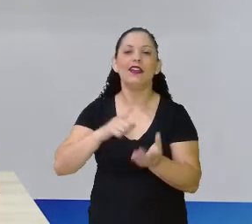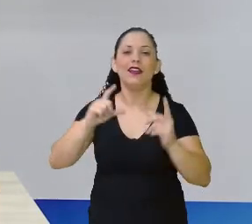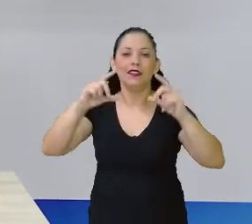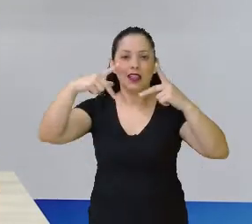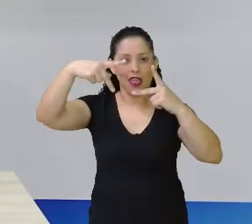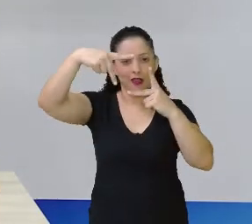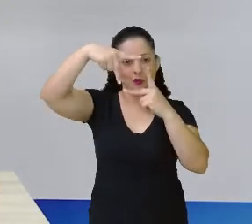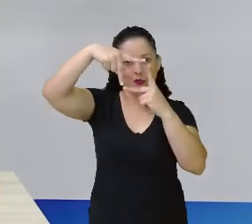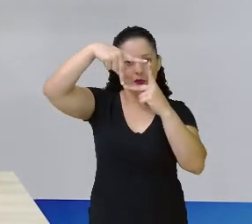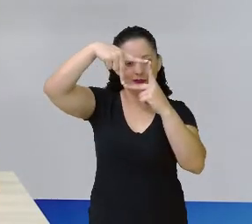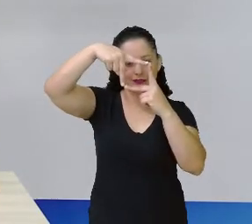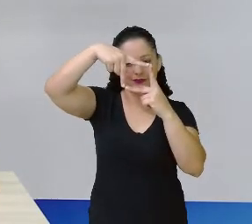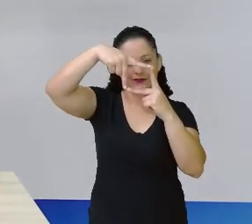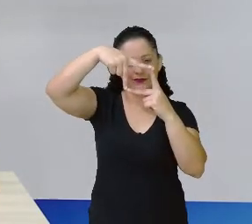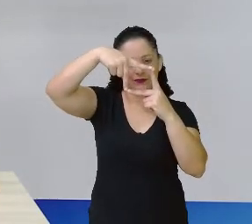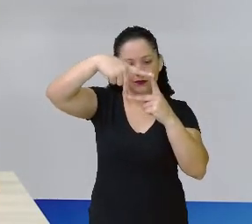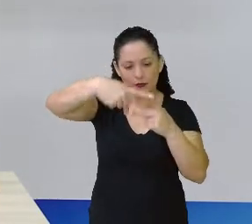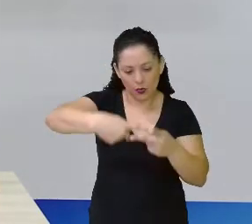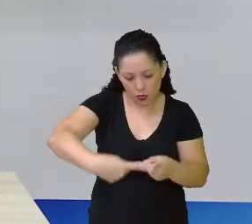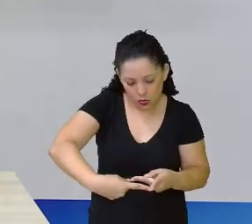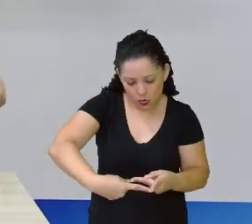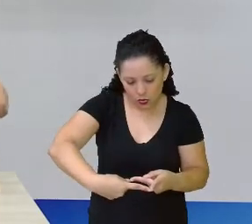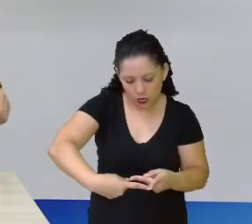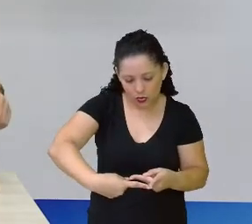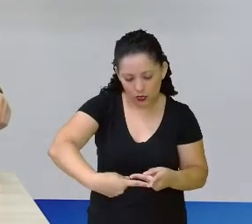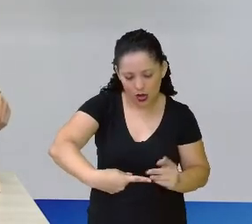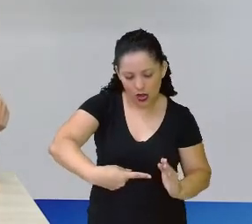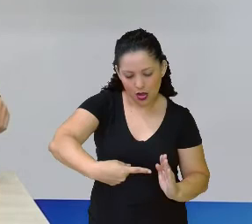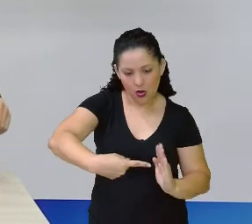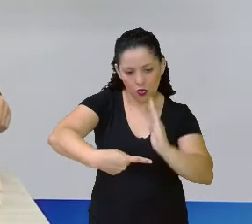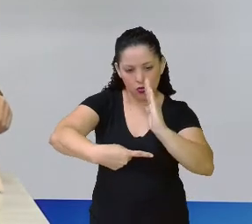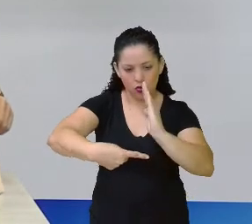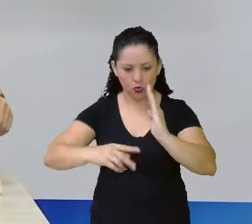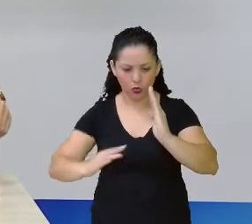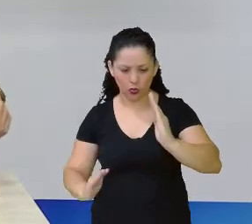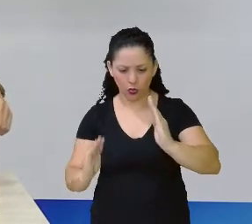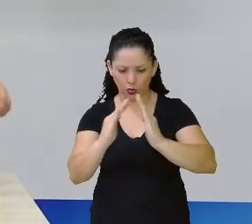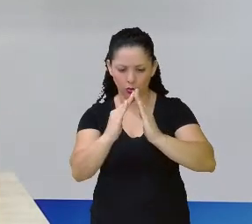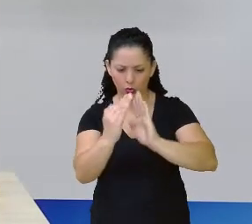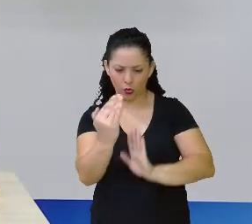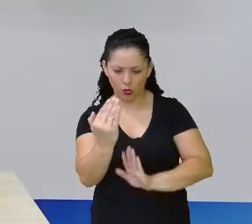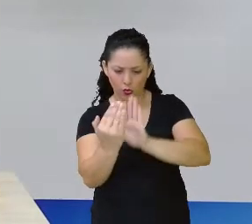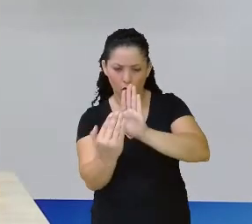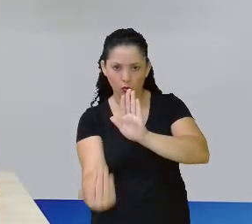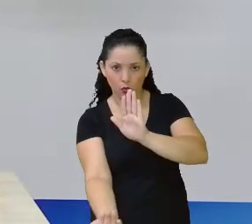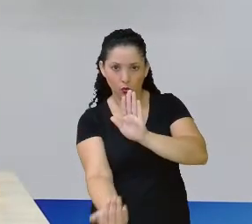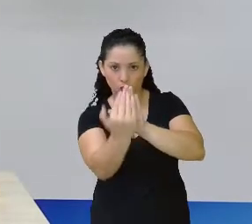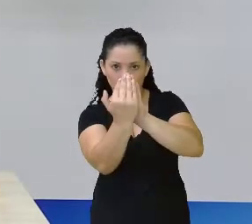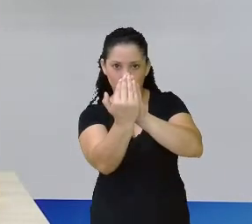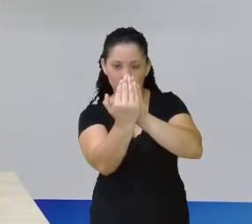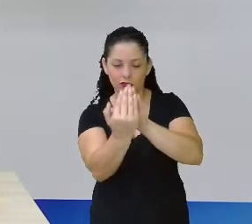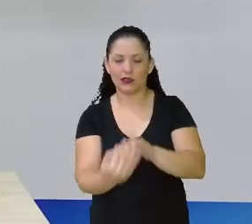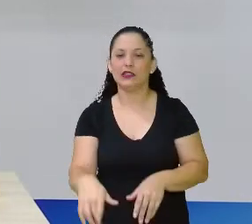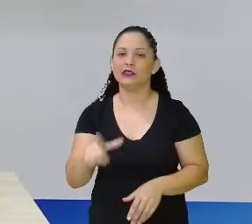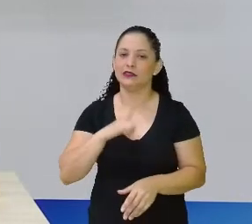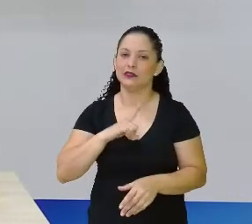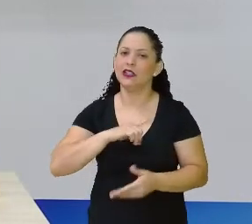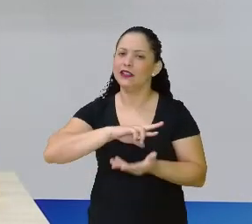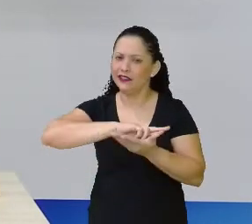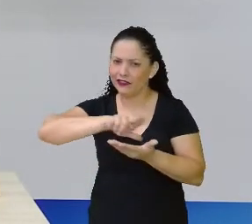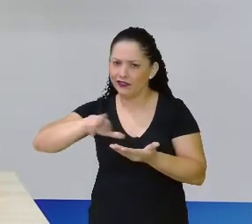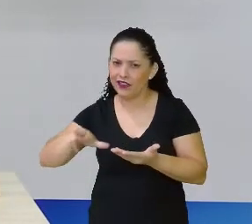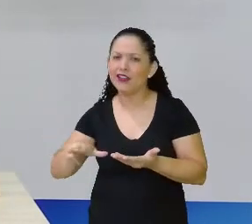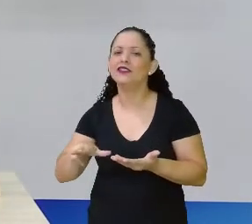quadrada, que eu também tenho aqui. Eu trouxe alguns moldes, né, para vocês verem que é possível vocês fazerem